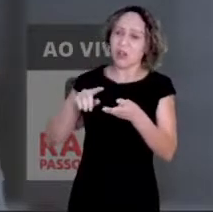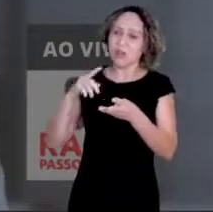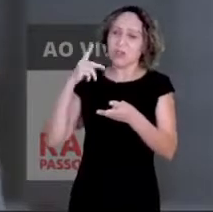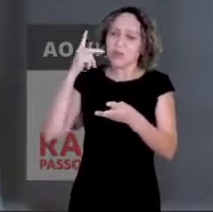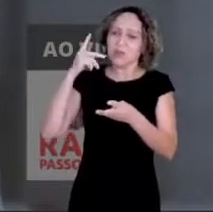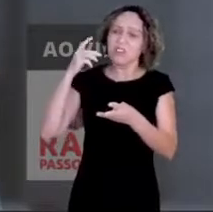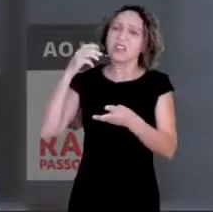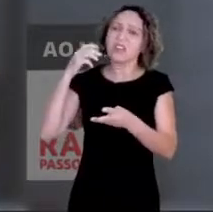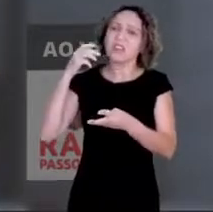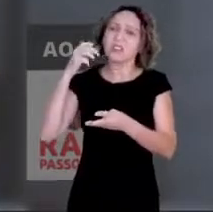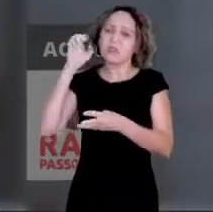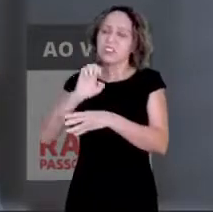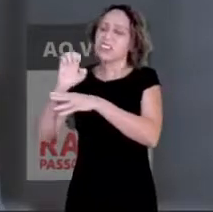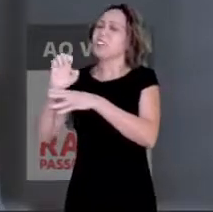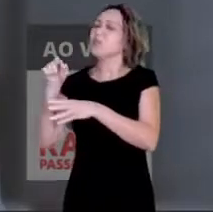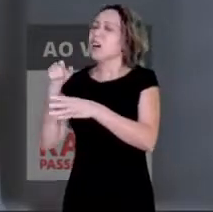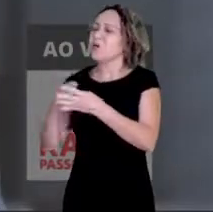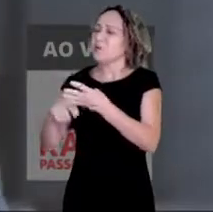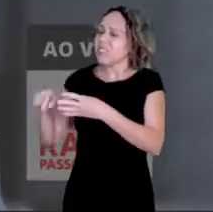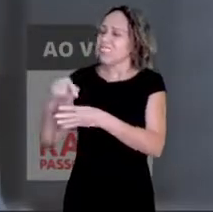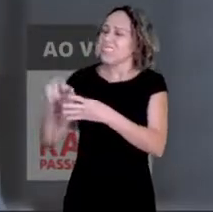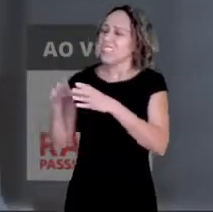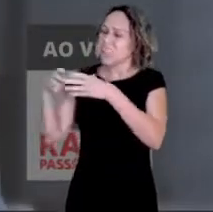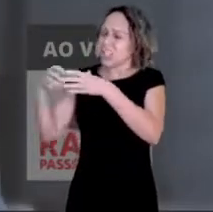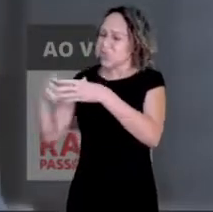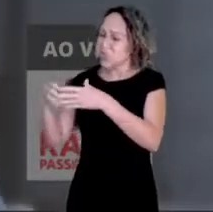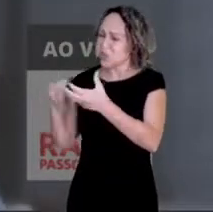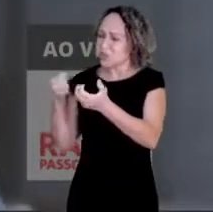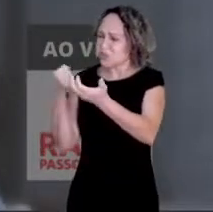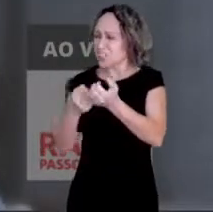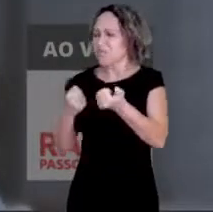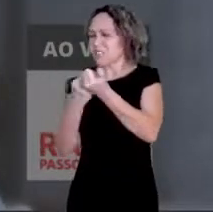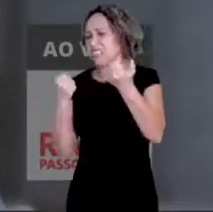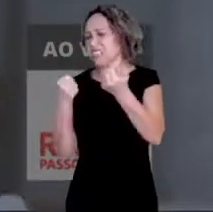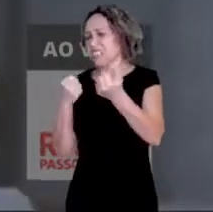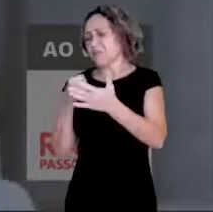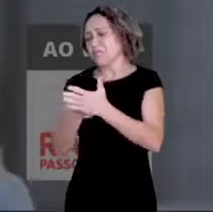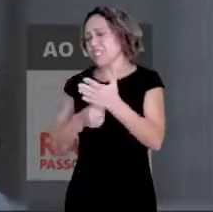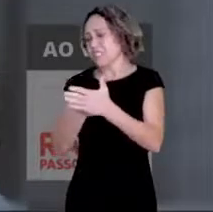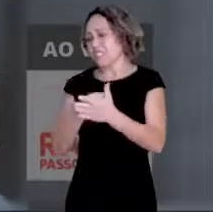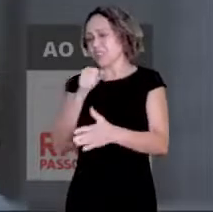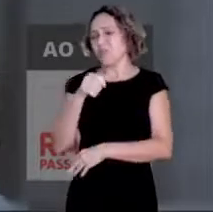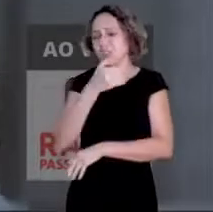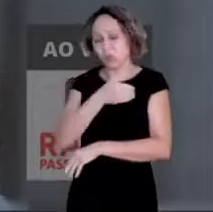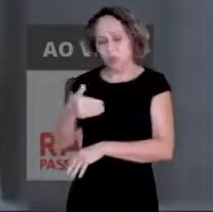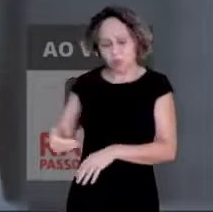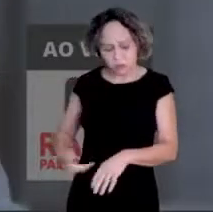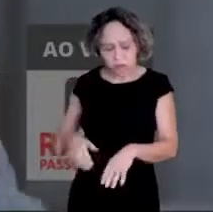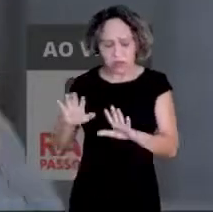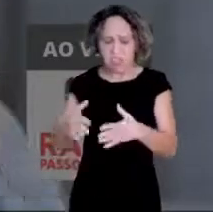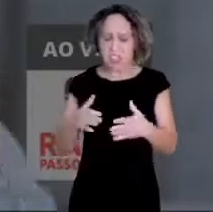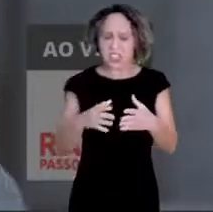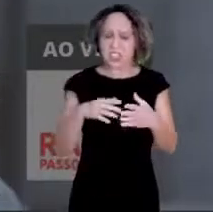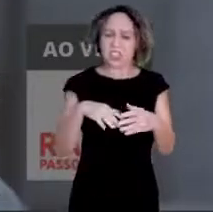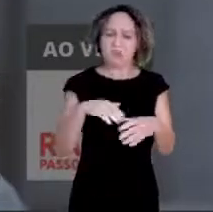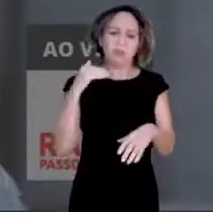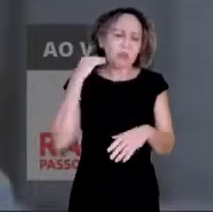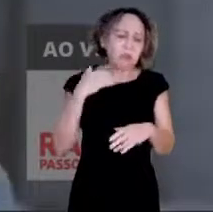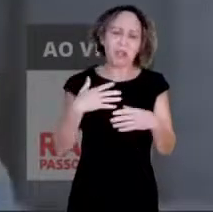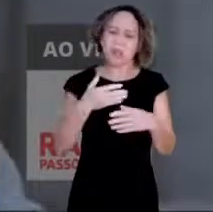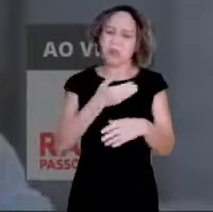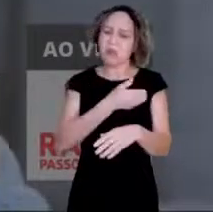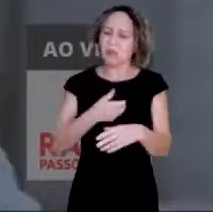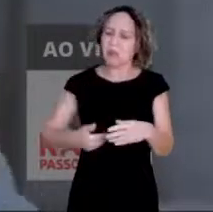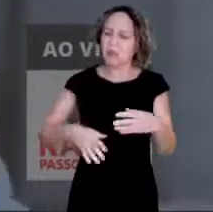aprender a se movimentar para que a gente não permita que ele, por ausência nossa, por omissão nossa,